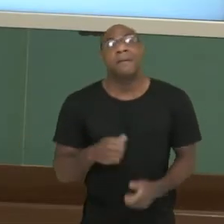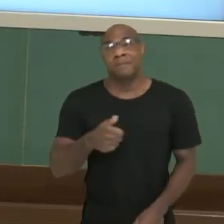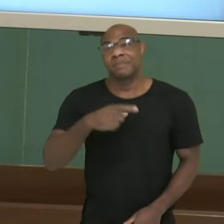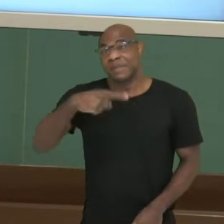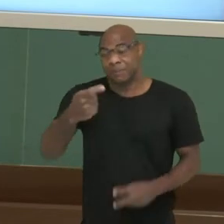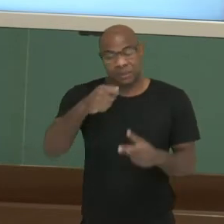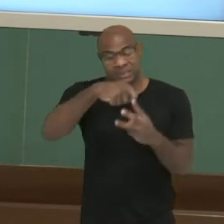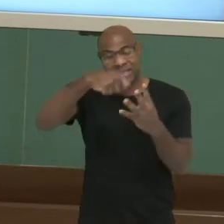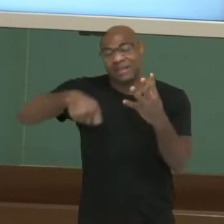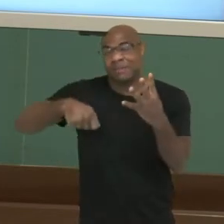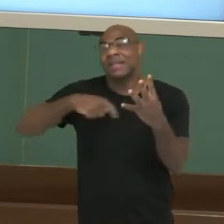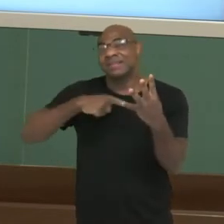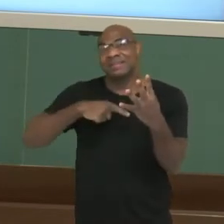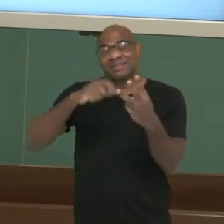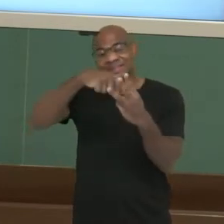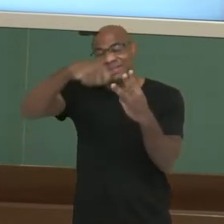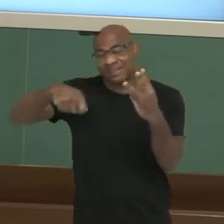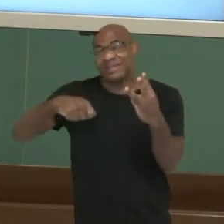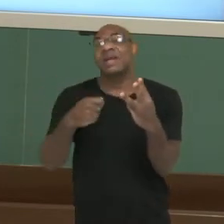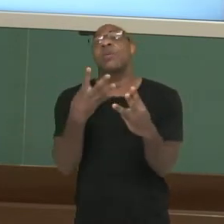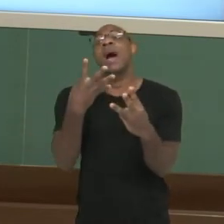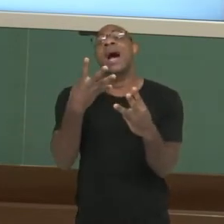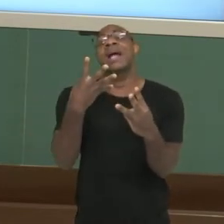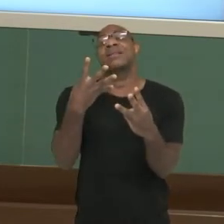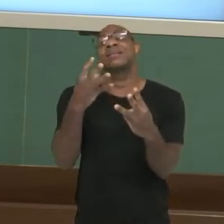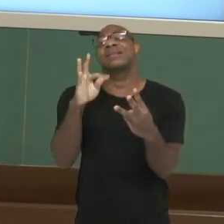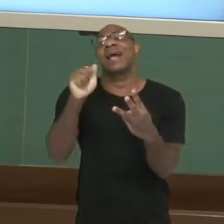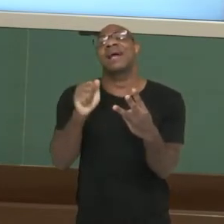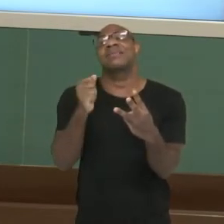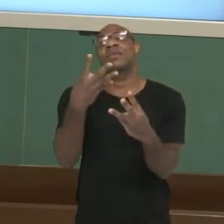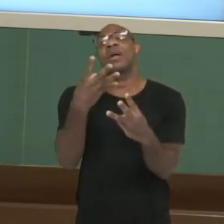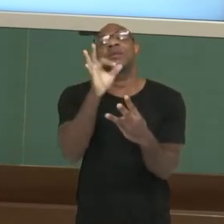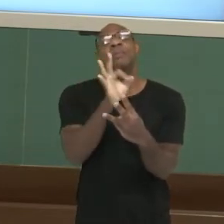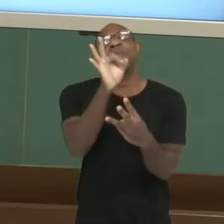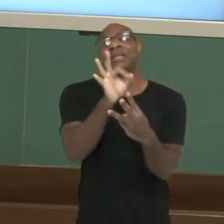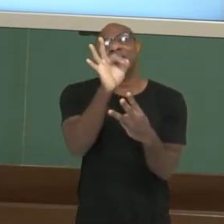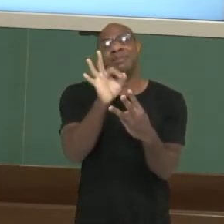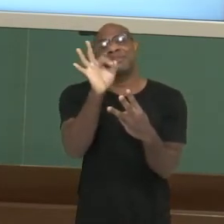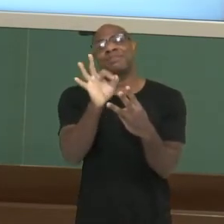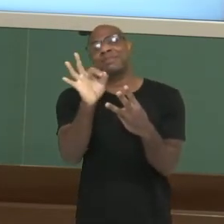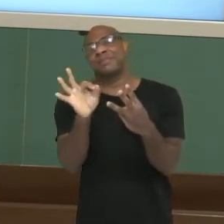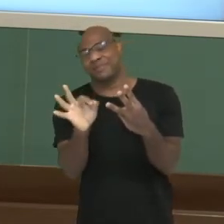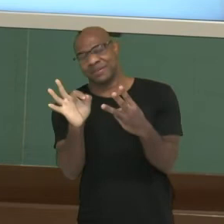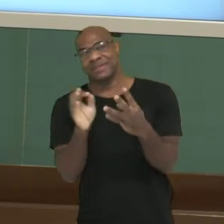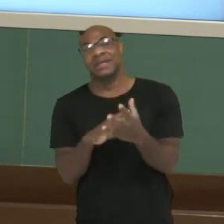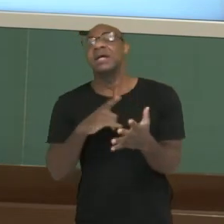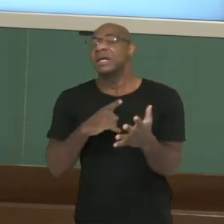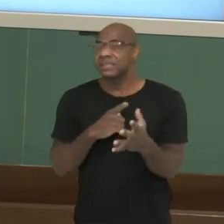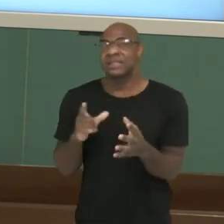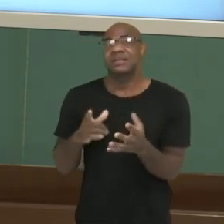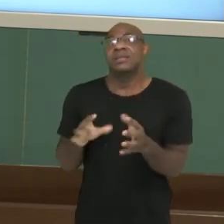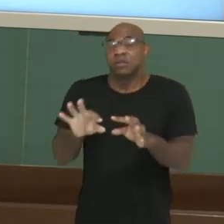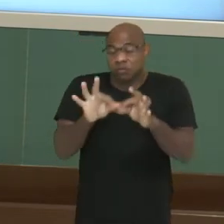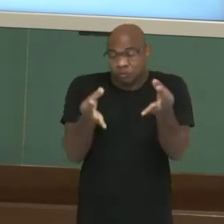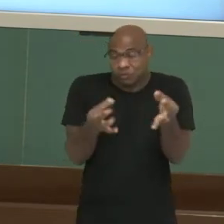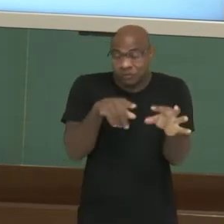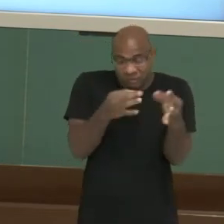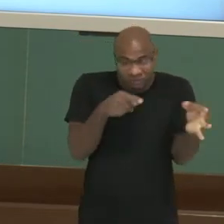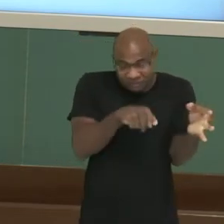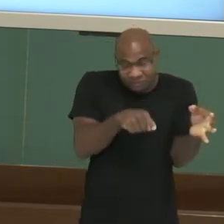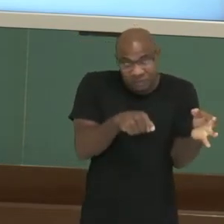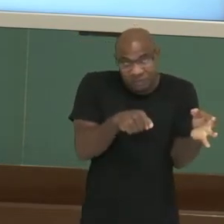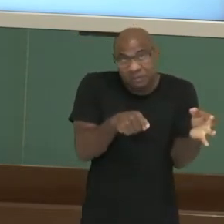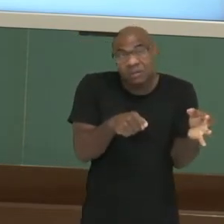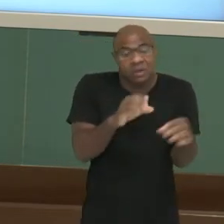meses, a uma taxa de 4% ao mês, o montante foi de 560. Então, em juros simples, a gente viu que o capital